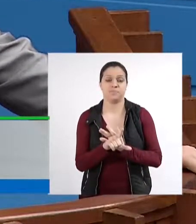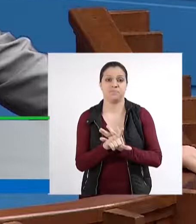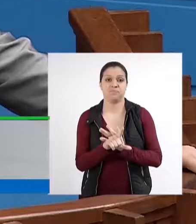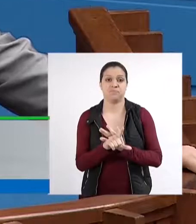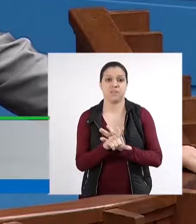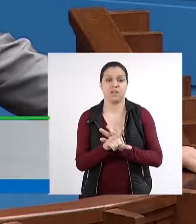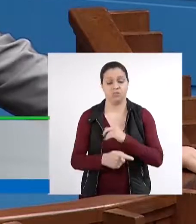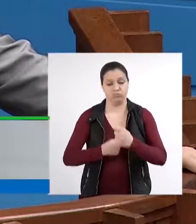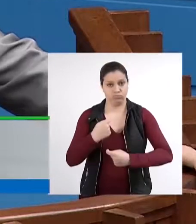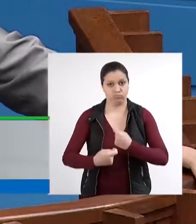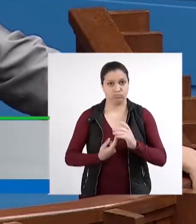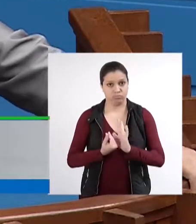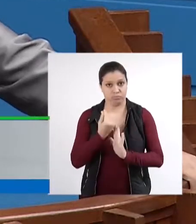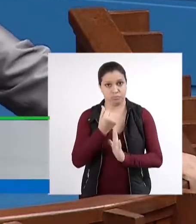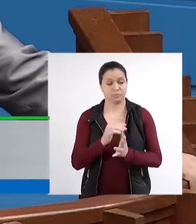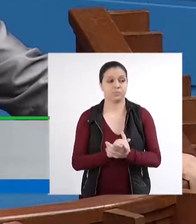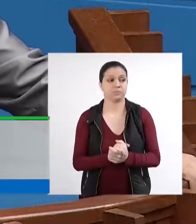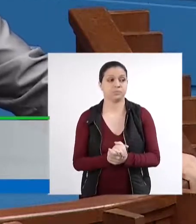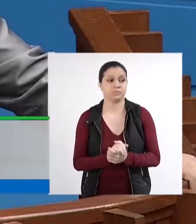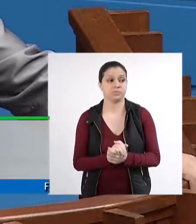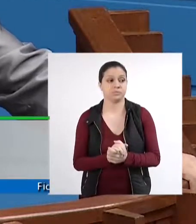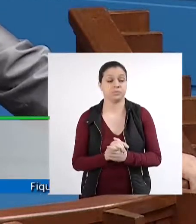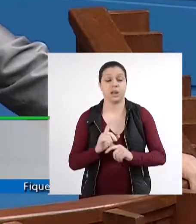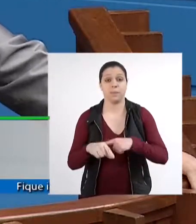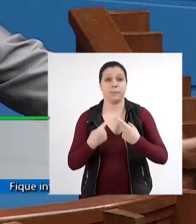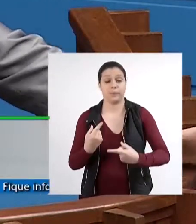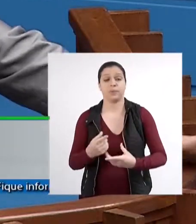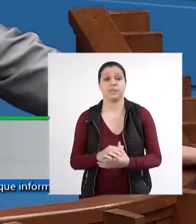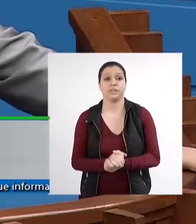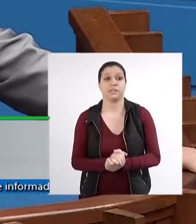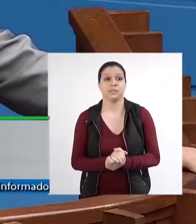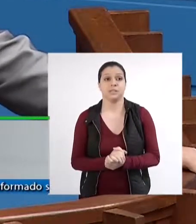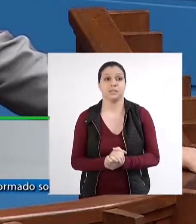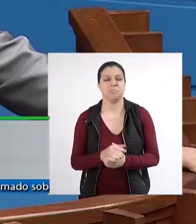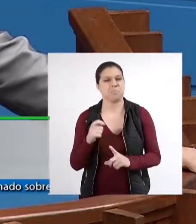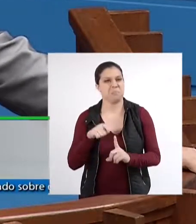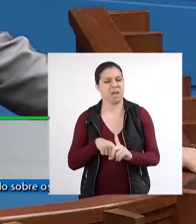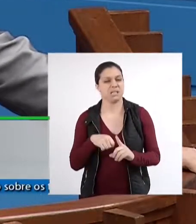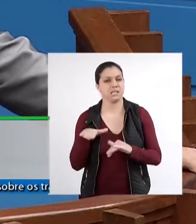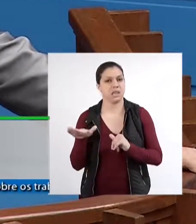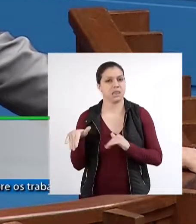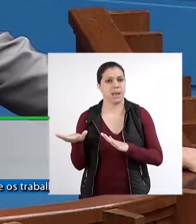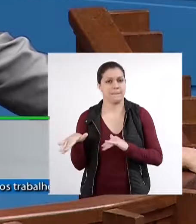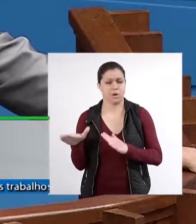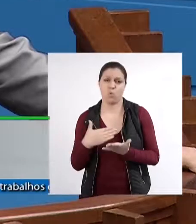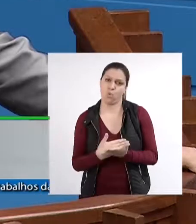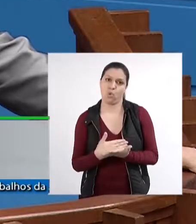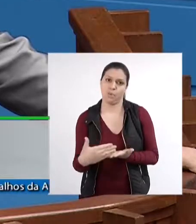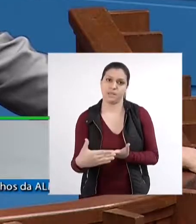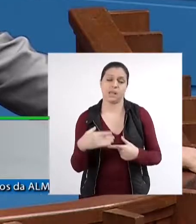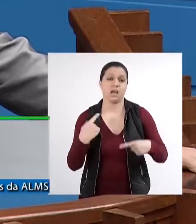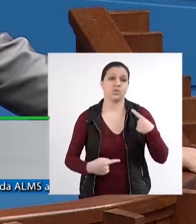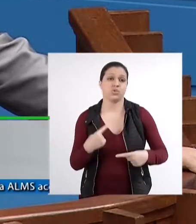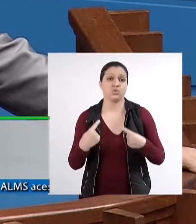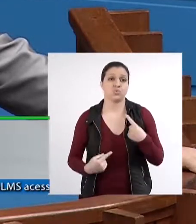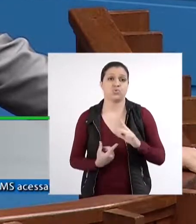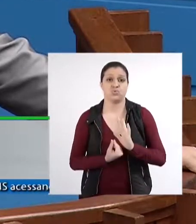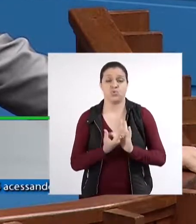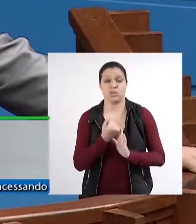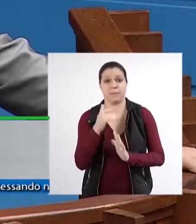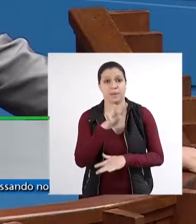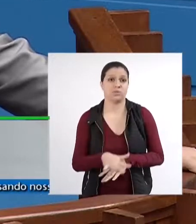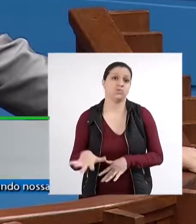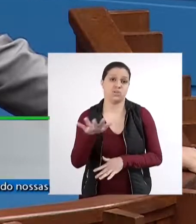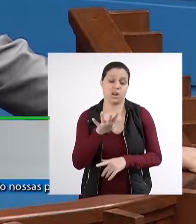Orçamentárias, e que no momento seguinte, lá pelo mês de setembro, começaremos a discutir o orçamento